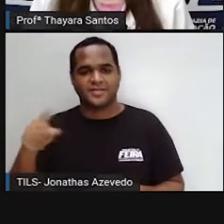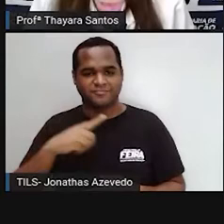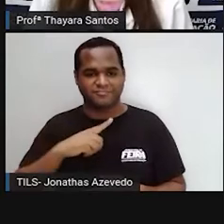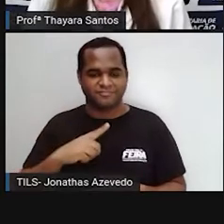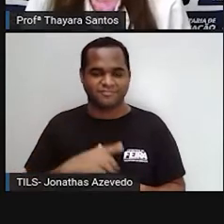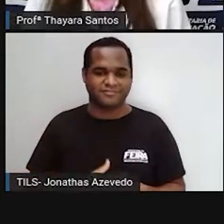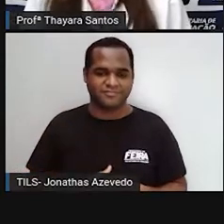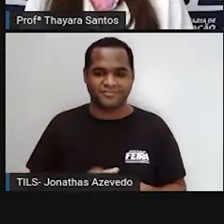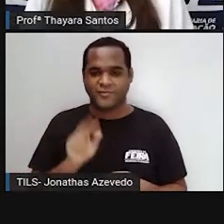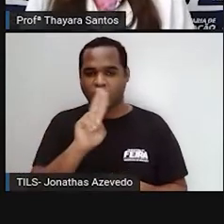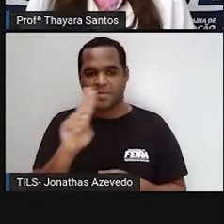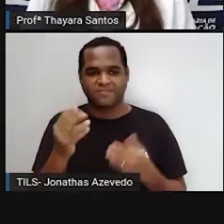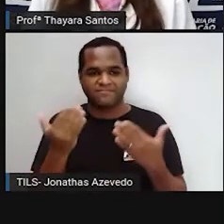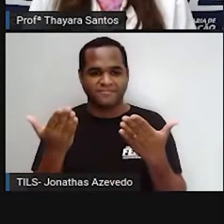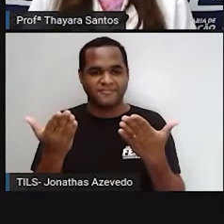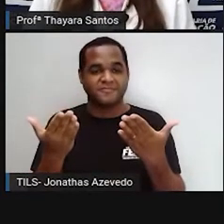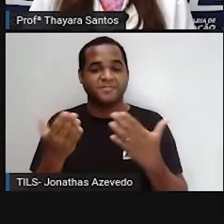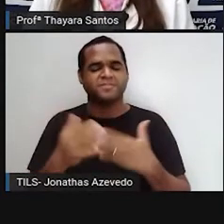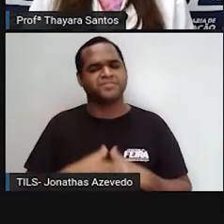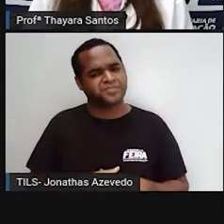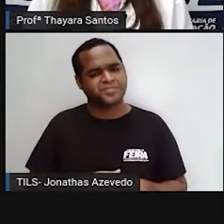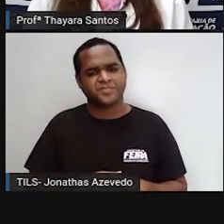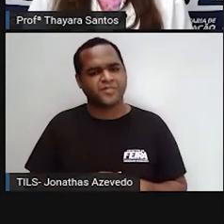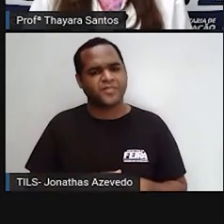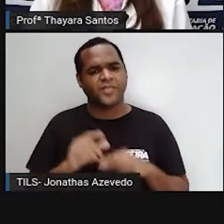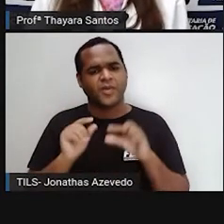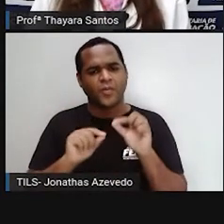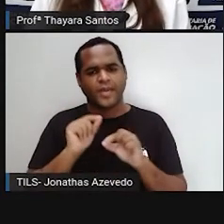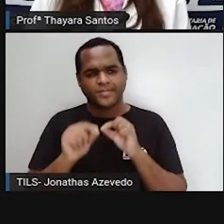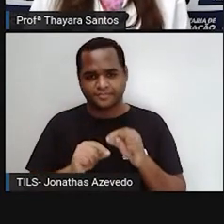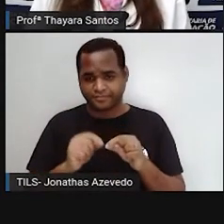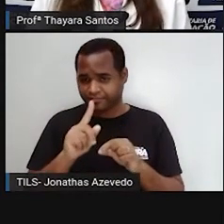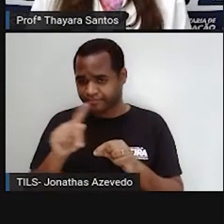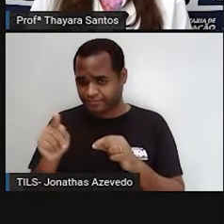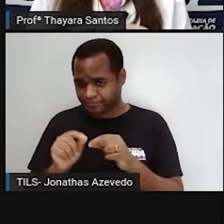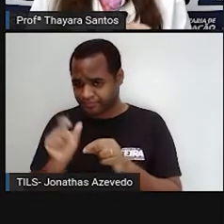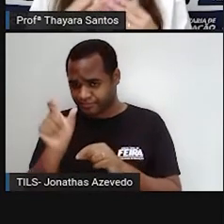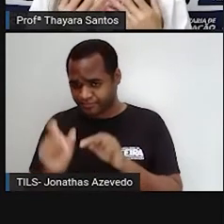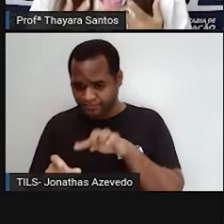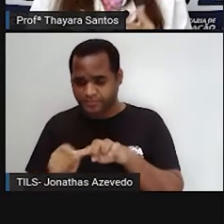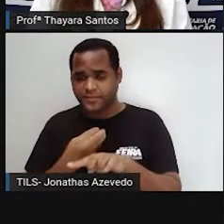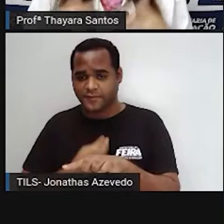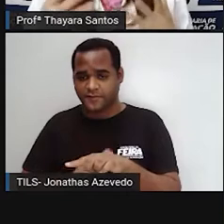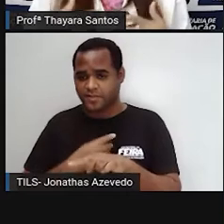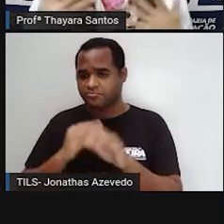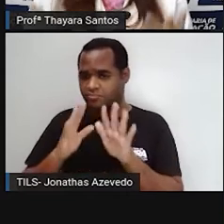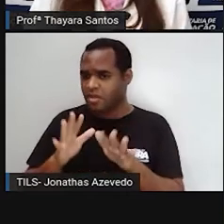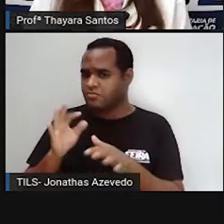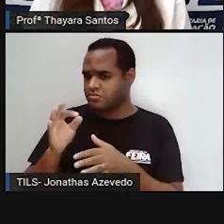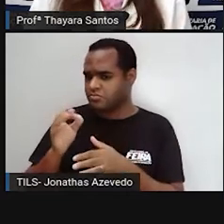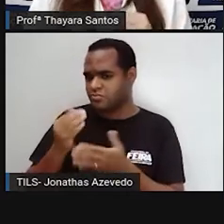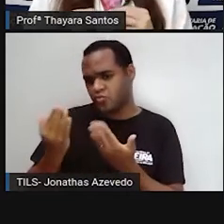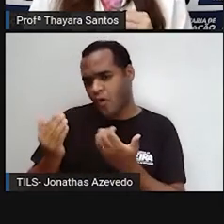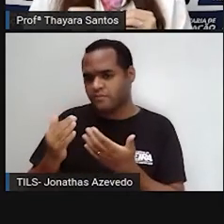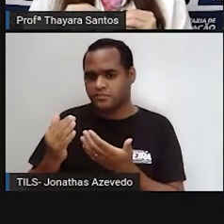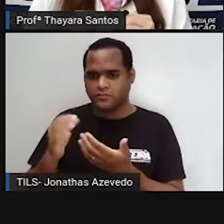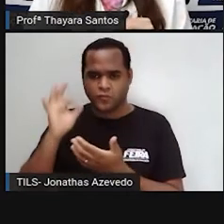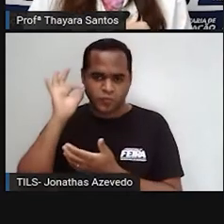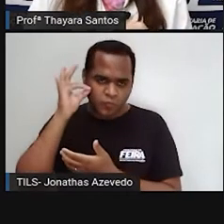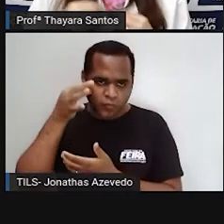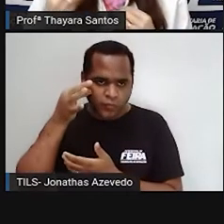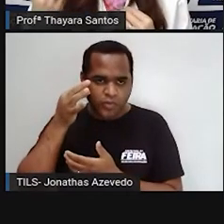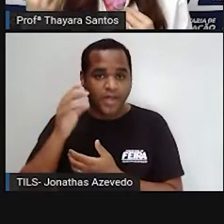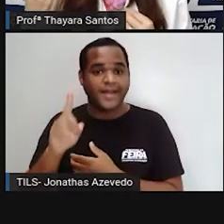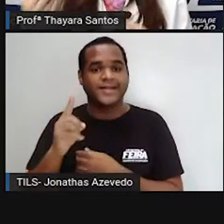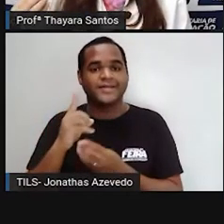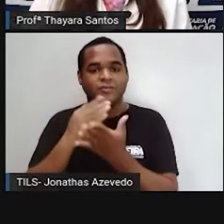Agora vamos falar sobre o brotamento. No caso do brotamento, aquele organismo que ele já está adulto, né, um jovem ou um adulto, ele desenvolve